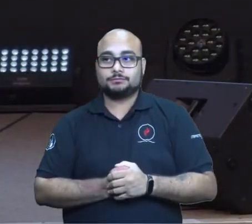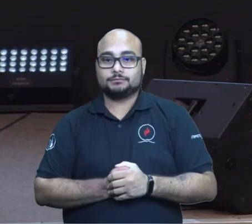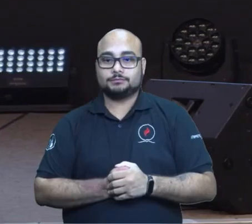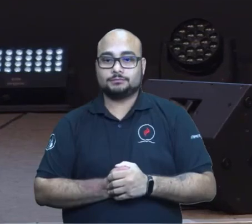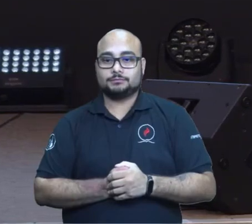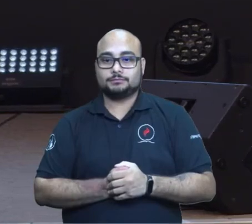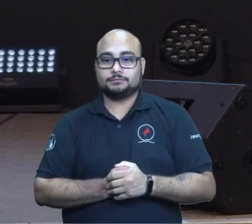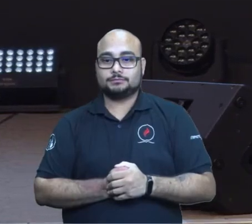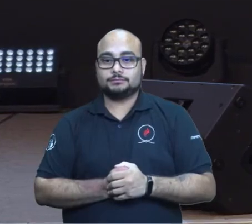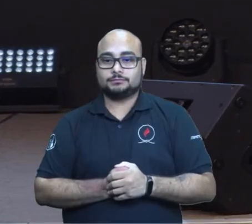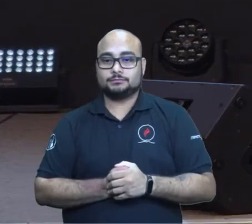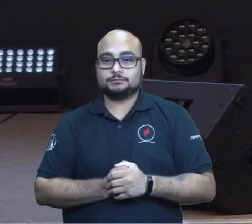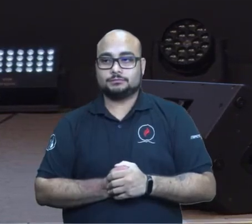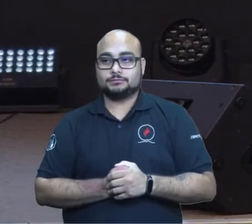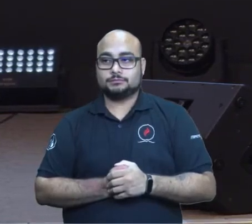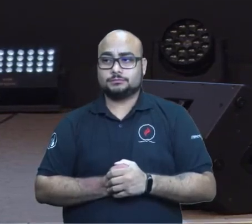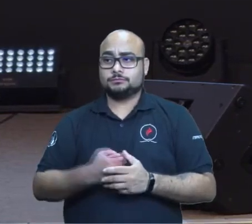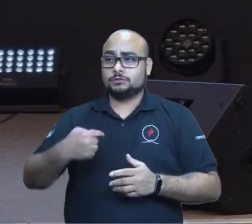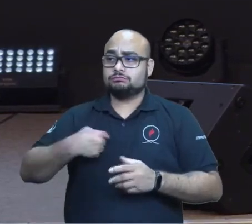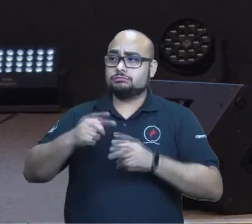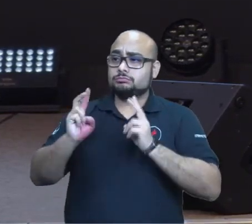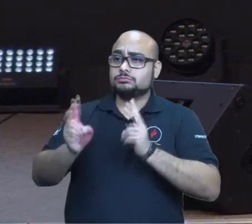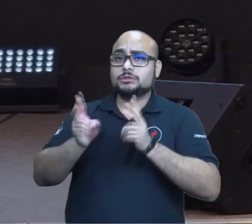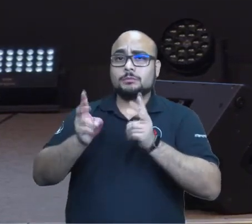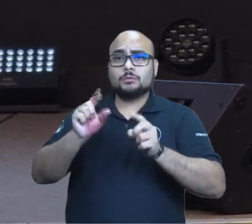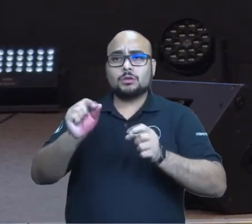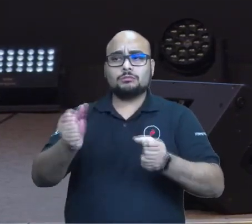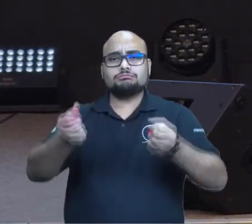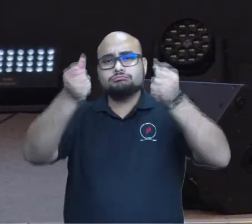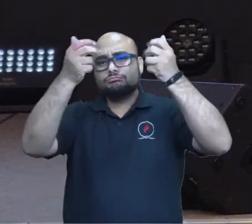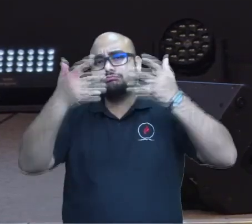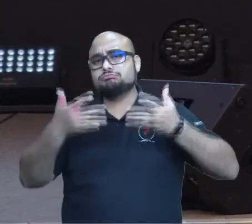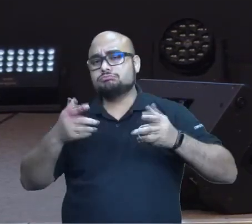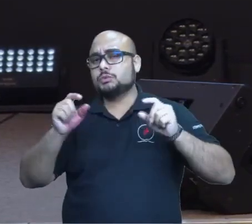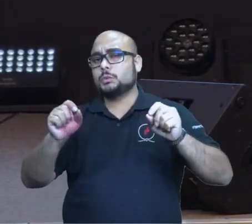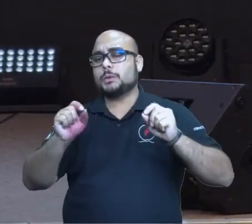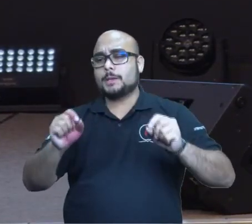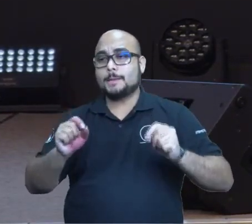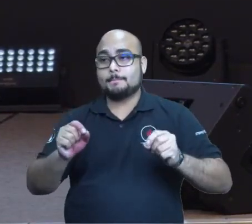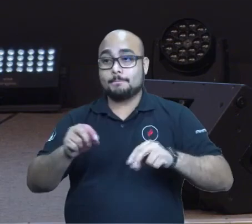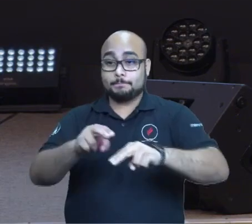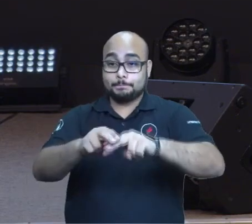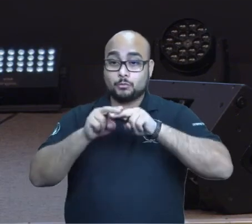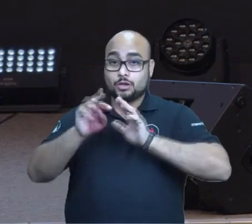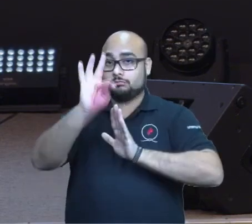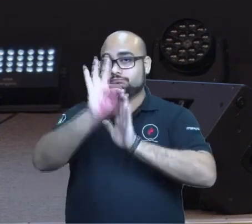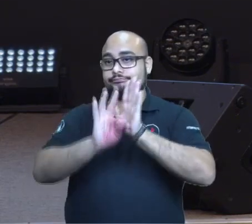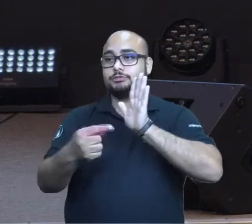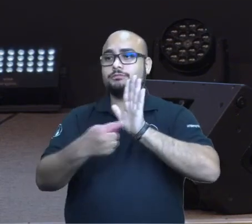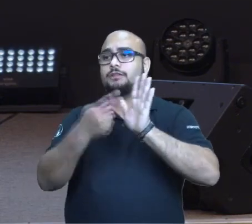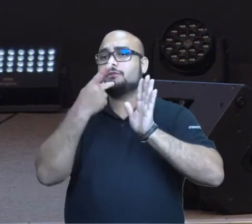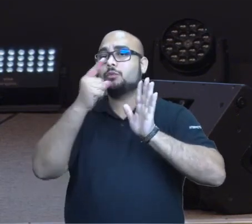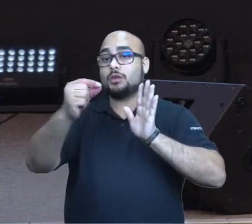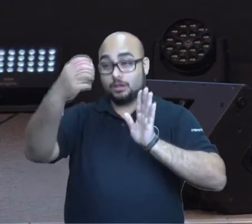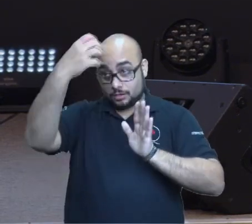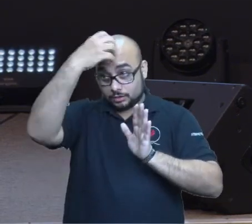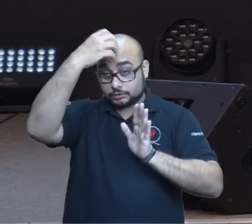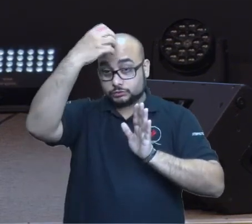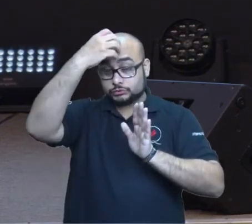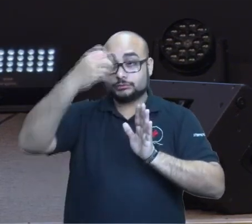tenho sido bastante abençoado nas últimas semanas por este texto por esta mensagem me falando muito